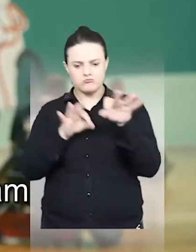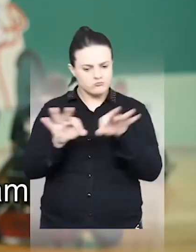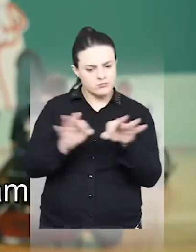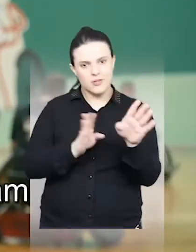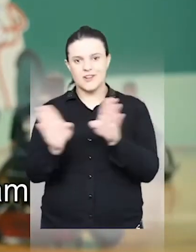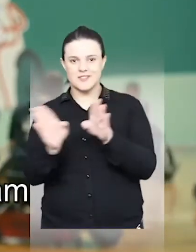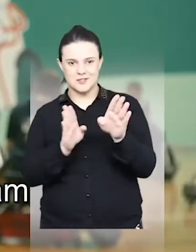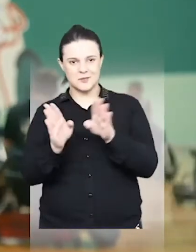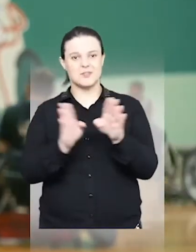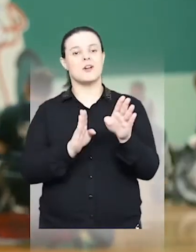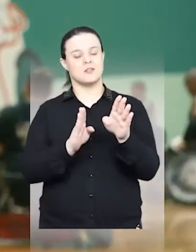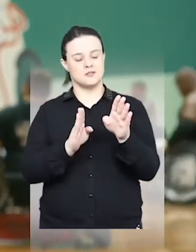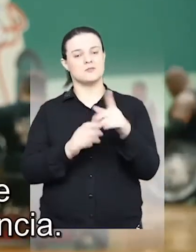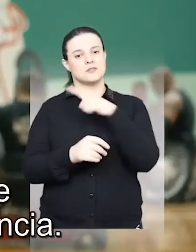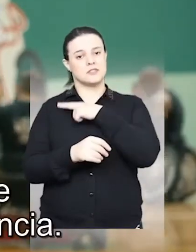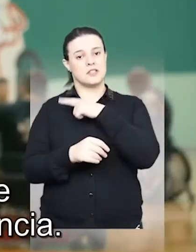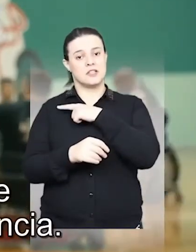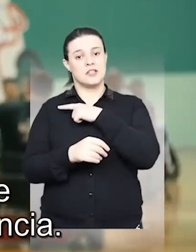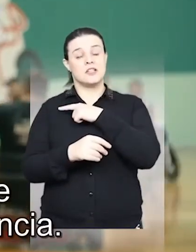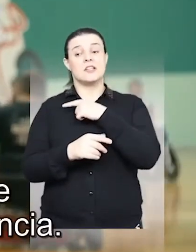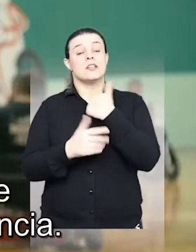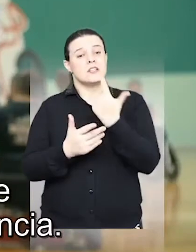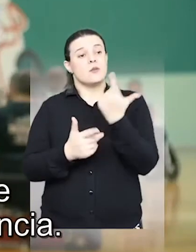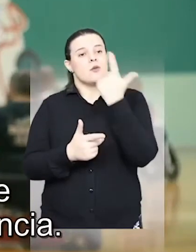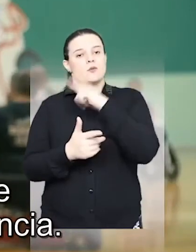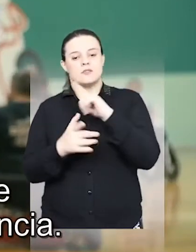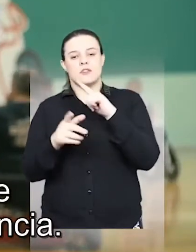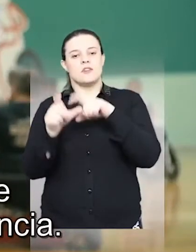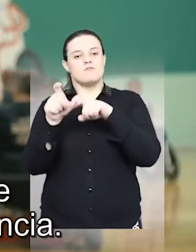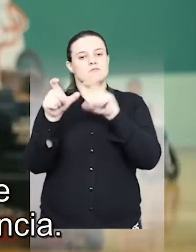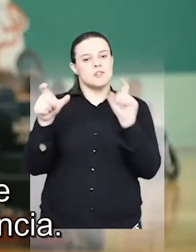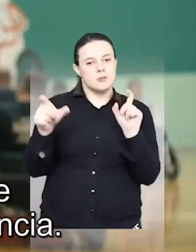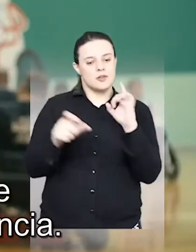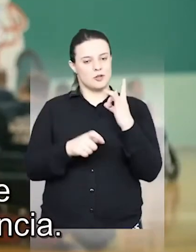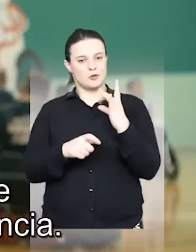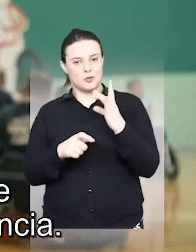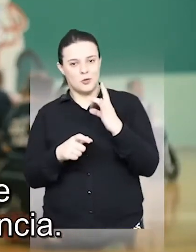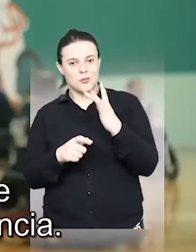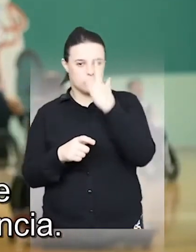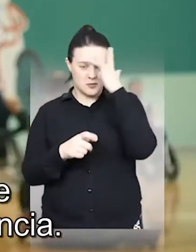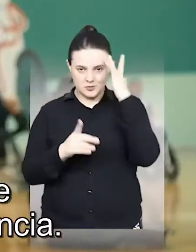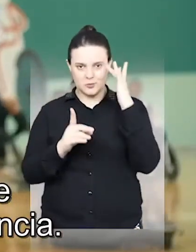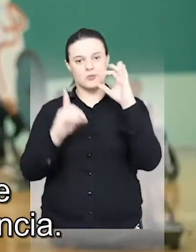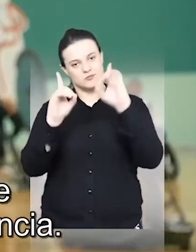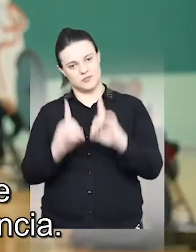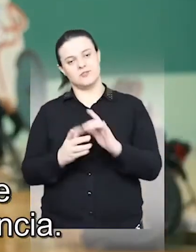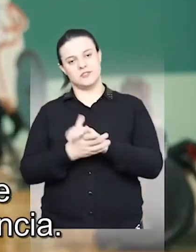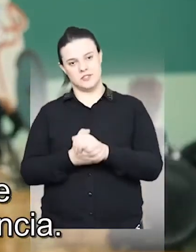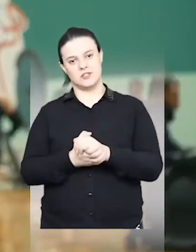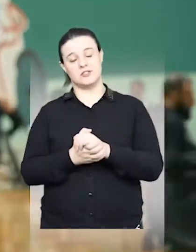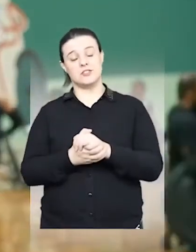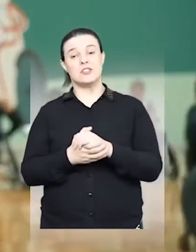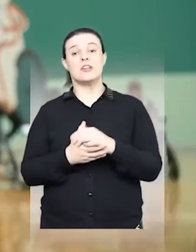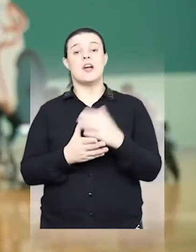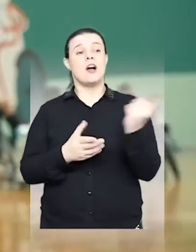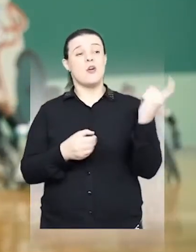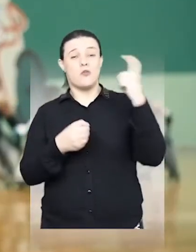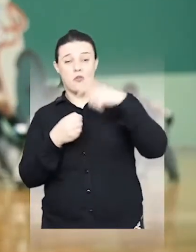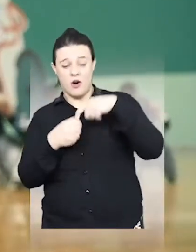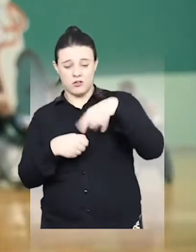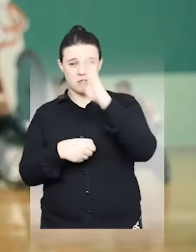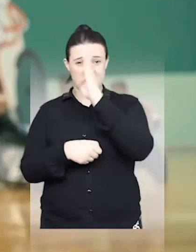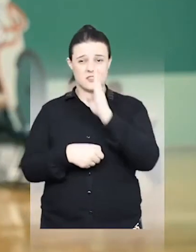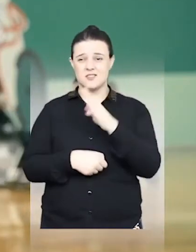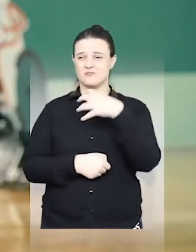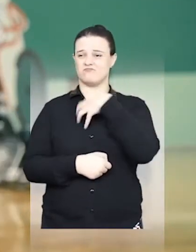de acessibilidade. E então proporciona muita autonomia e independência para a pessoa com deficiência. Daí quando eu